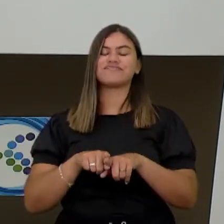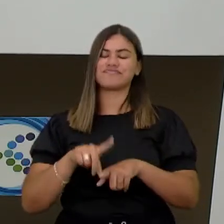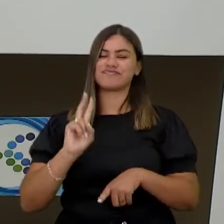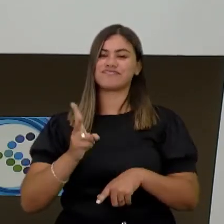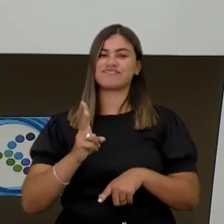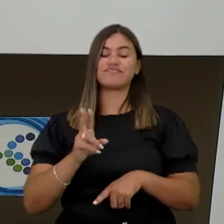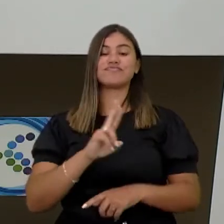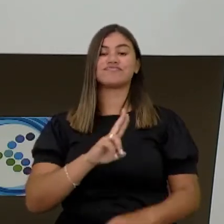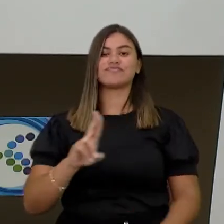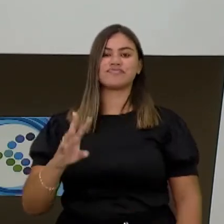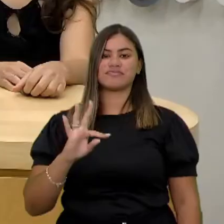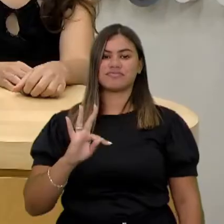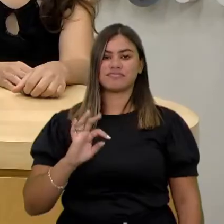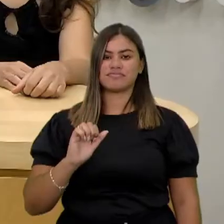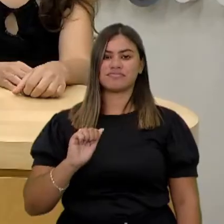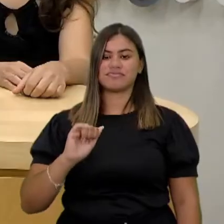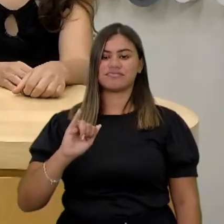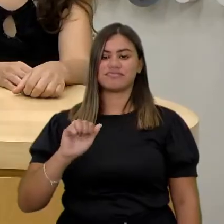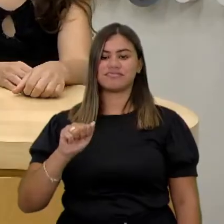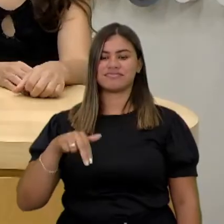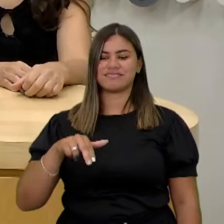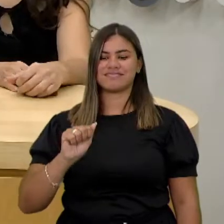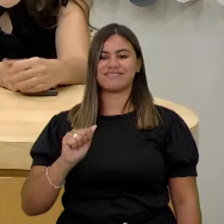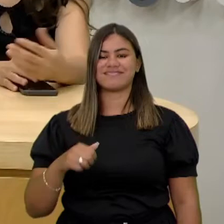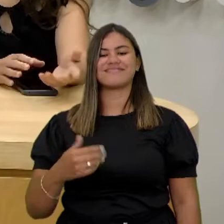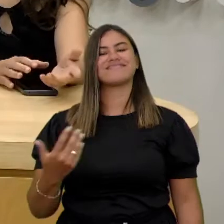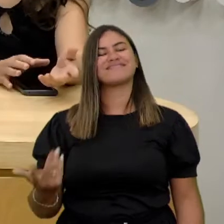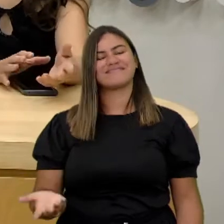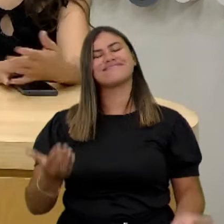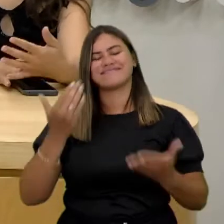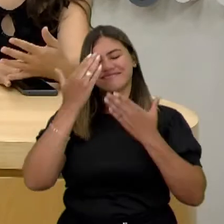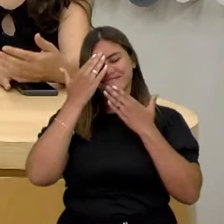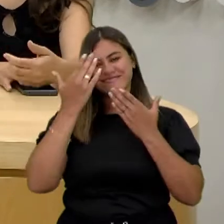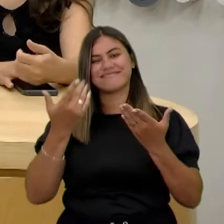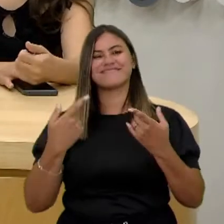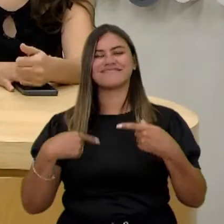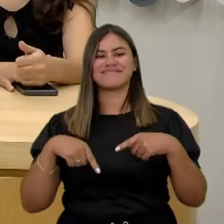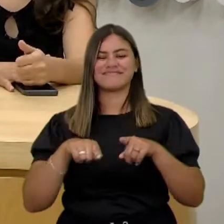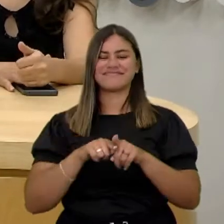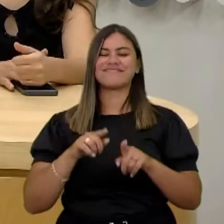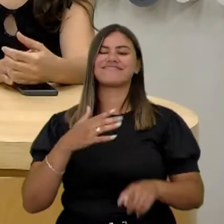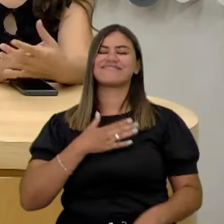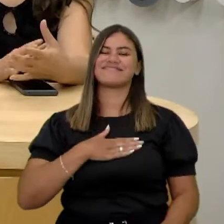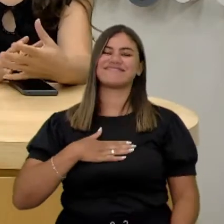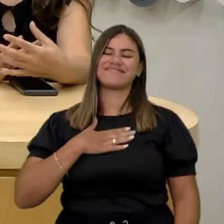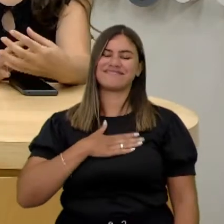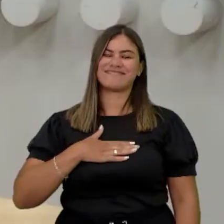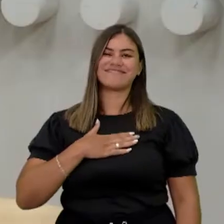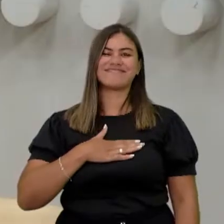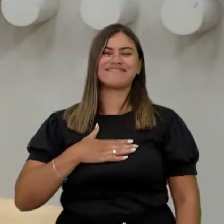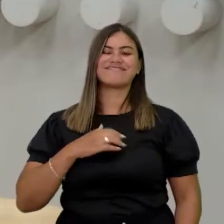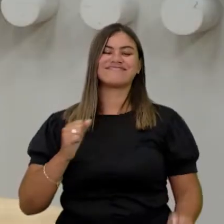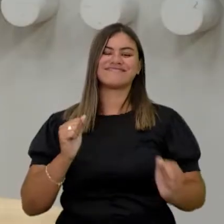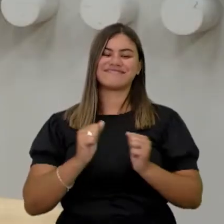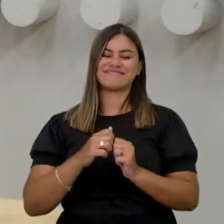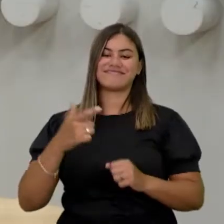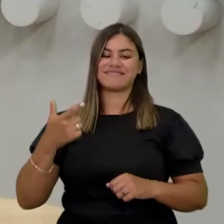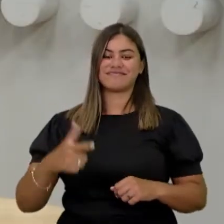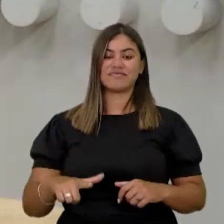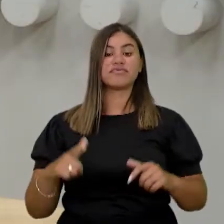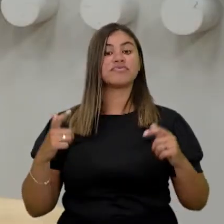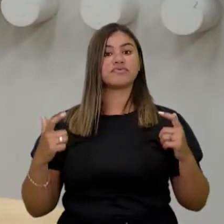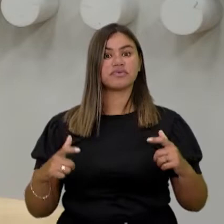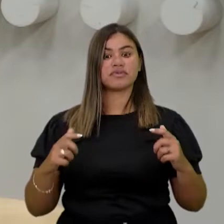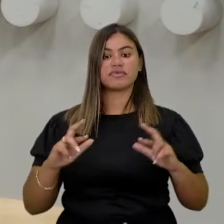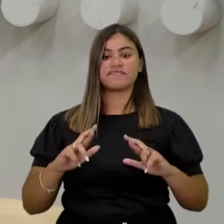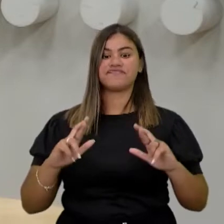Tayana Souza. Obrigada pelo parceiro, Mauro. É um prazer estar com vocês de novo aqui, agora em um ambiente diferente,